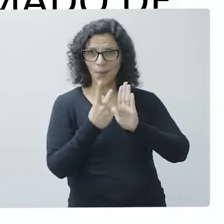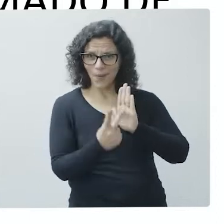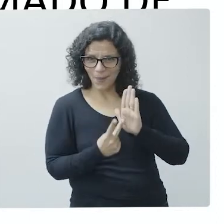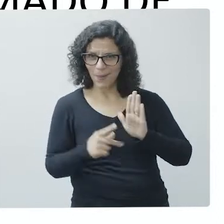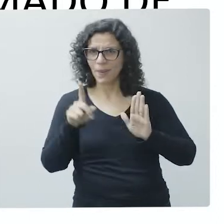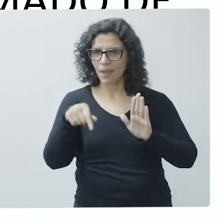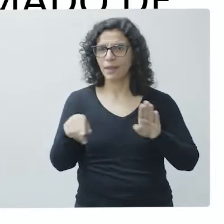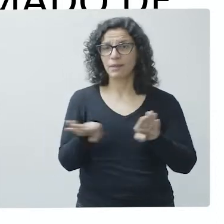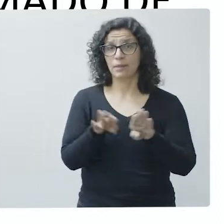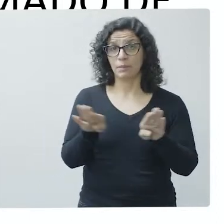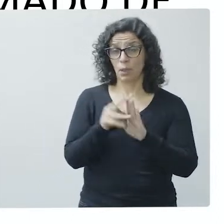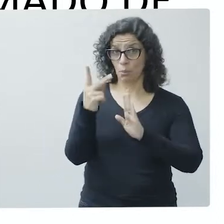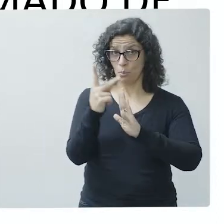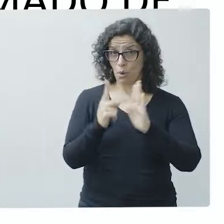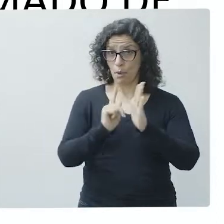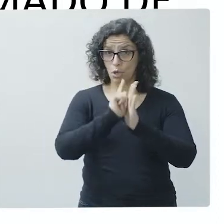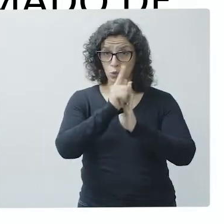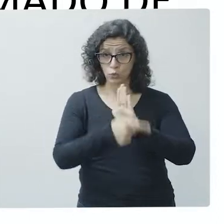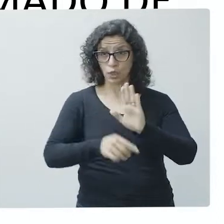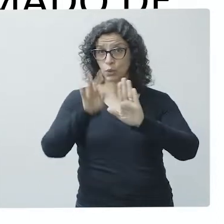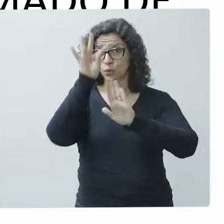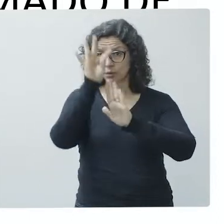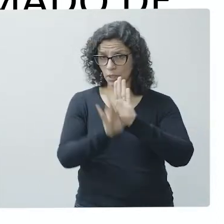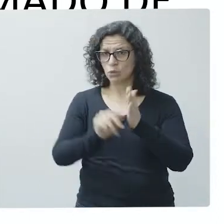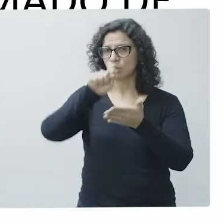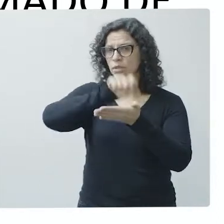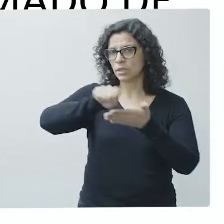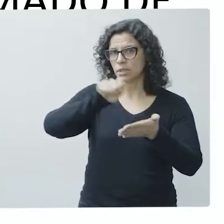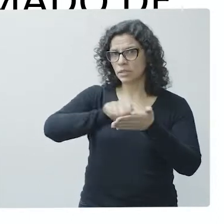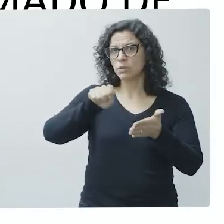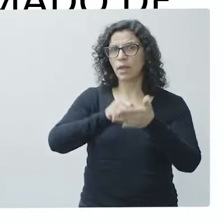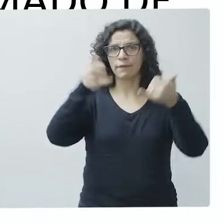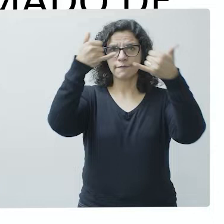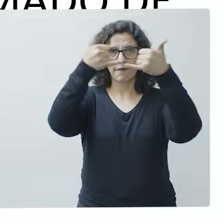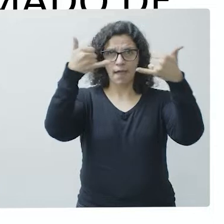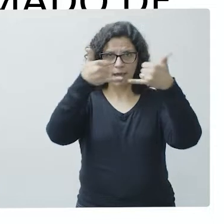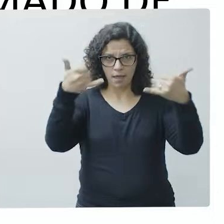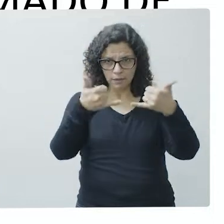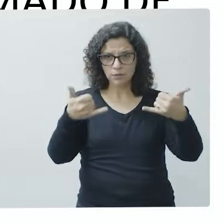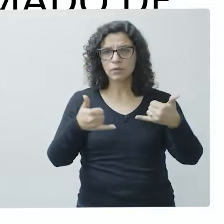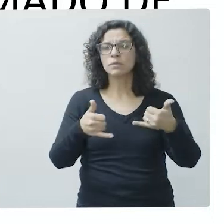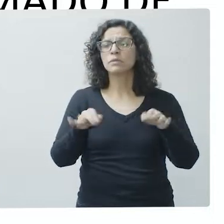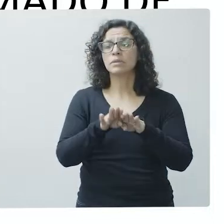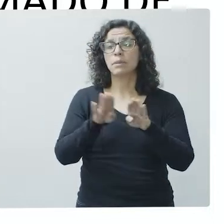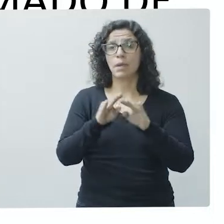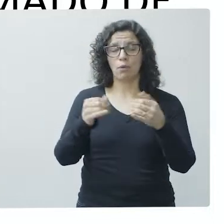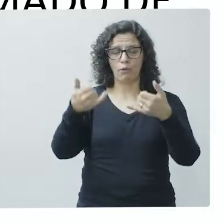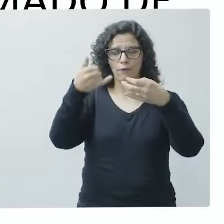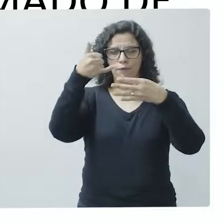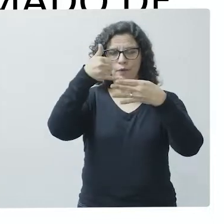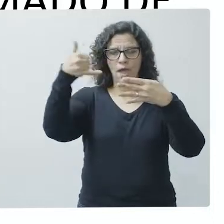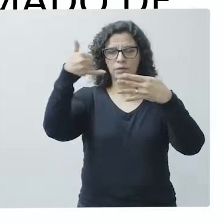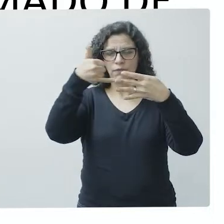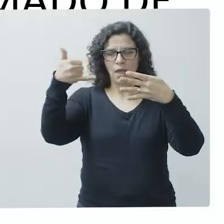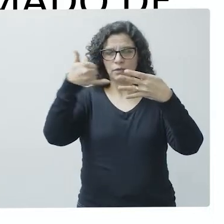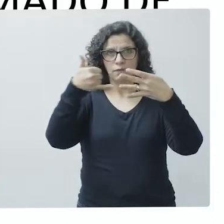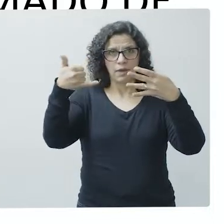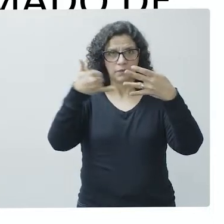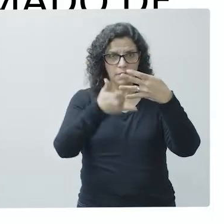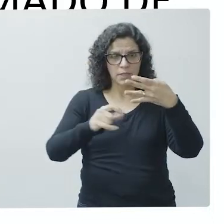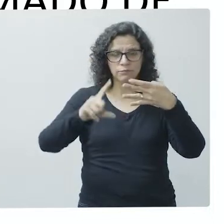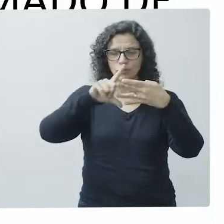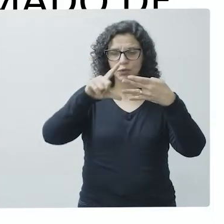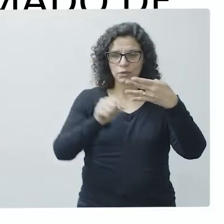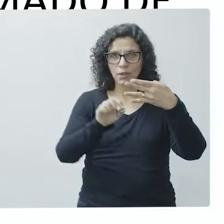o poema? O poema é um gênero textual escrito em versos. O conjunto de versos é